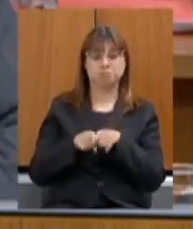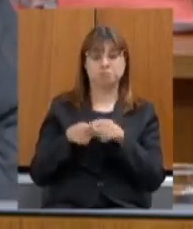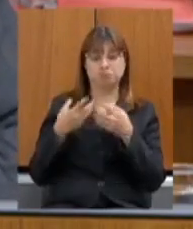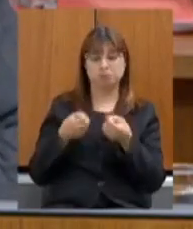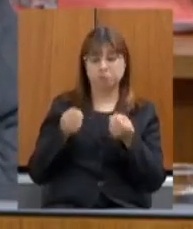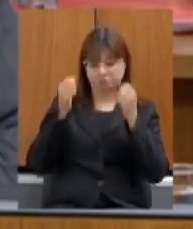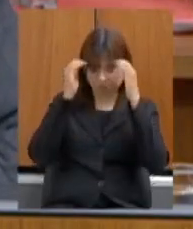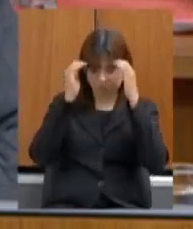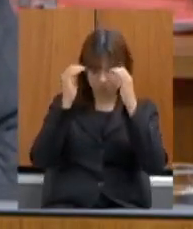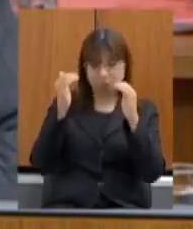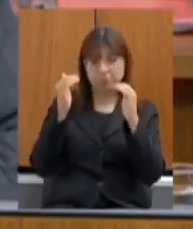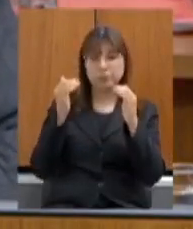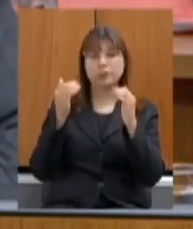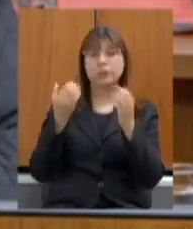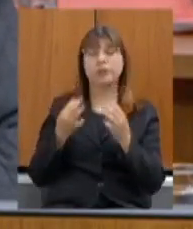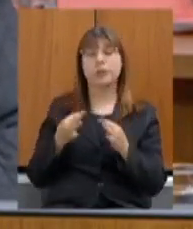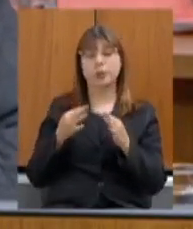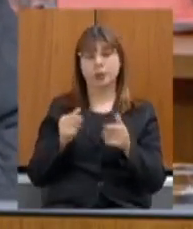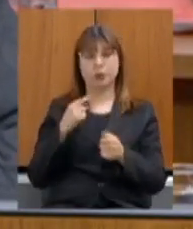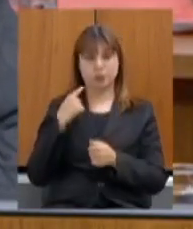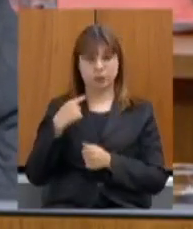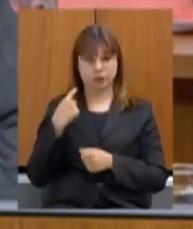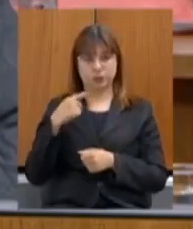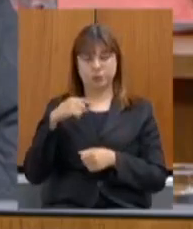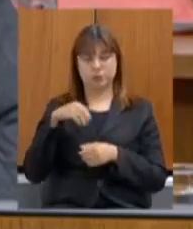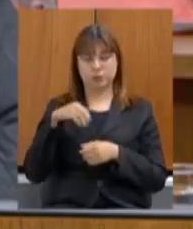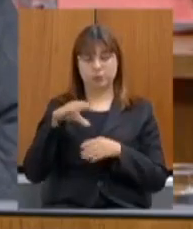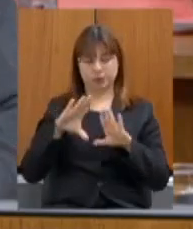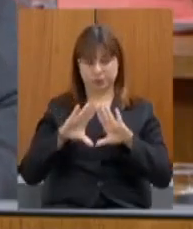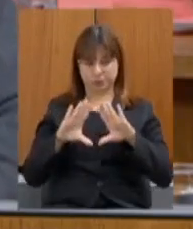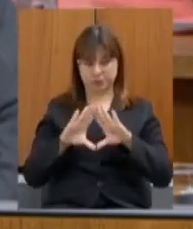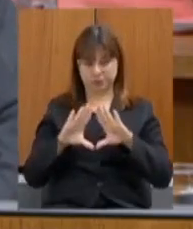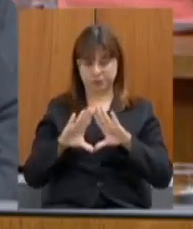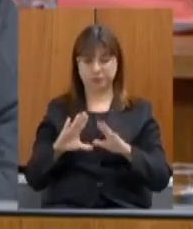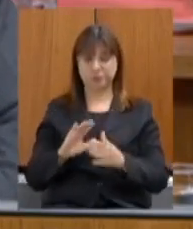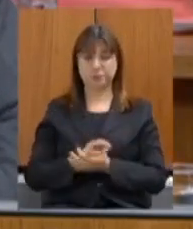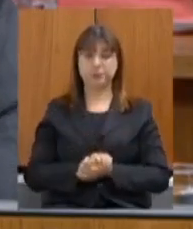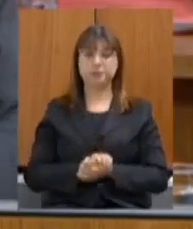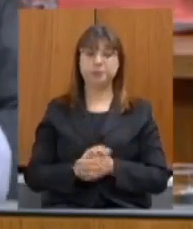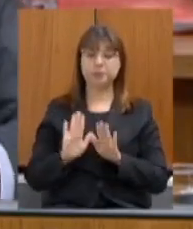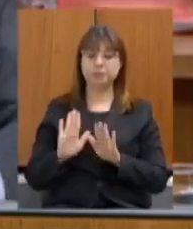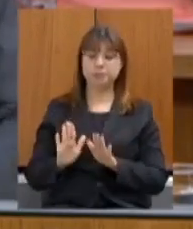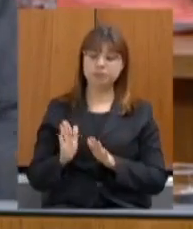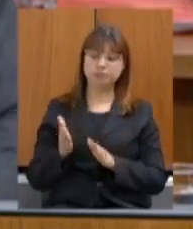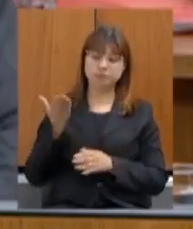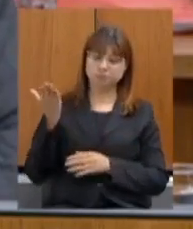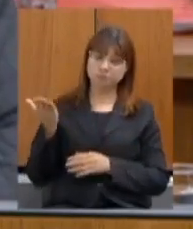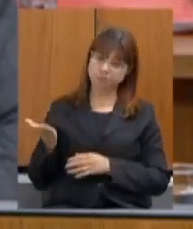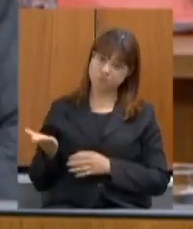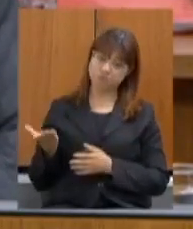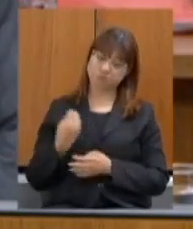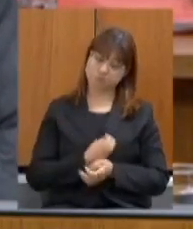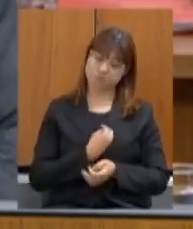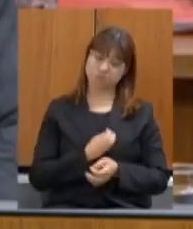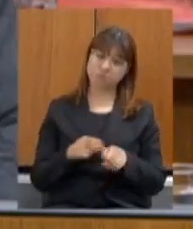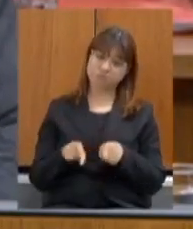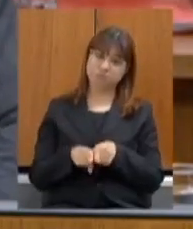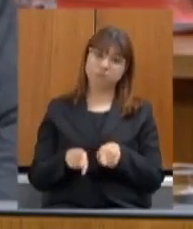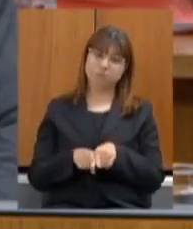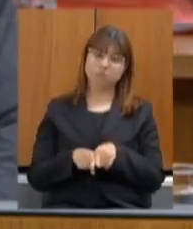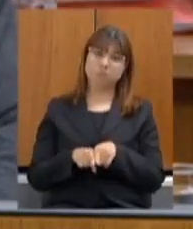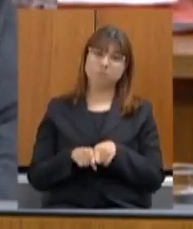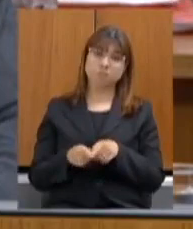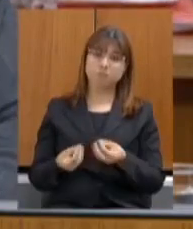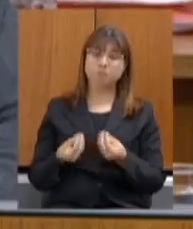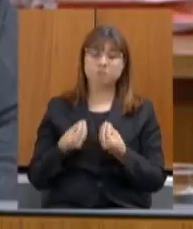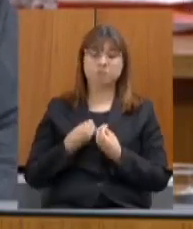todos os parlamentares desta casa. Mas a presença de Vossa Excelência também nos enche, acima de